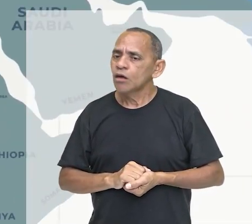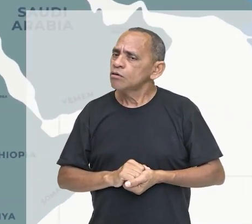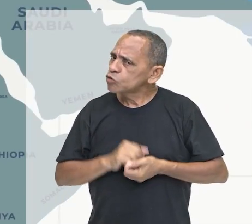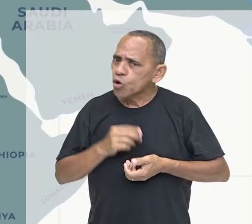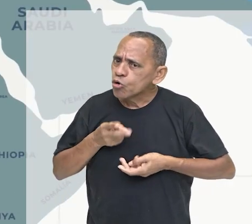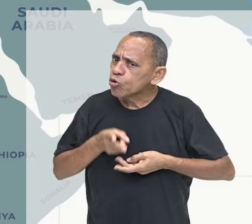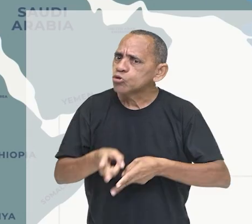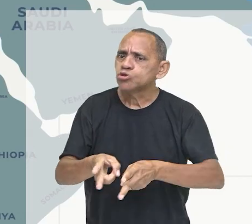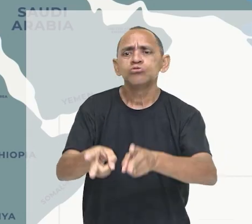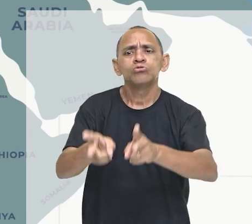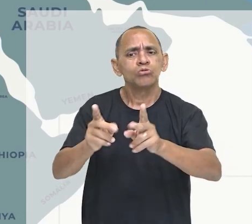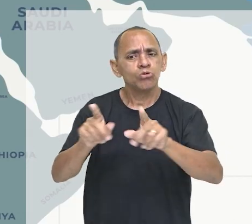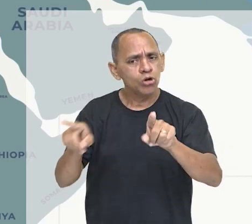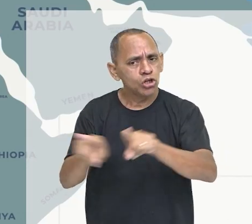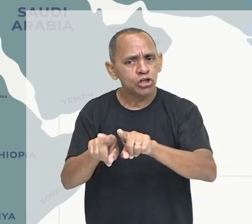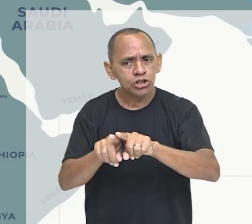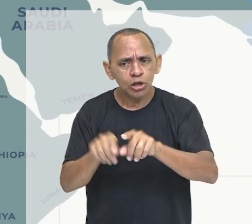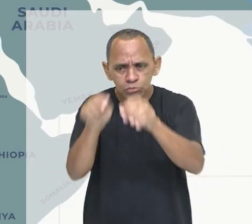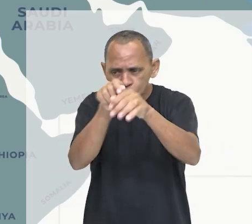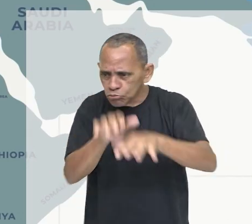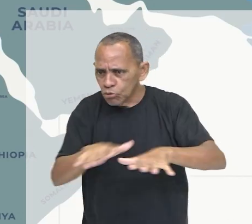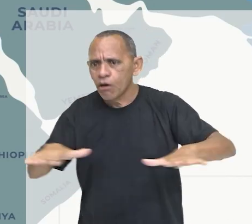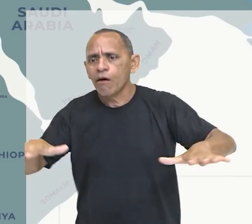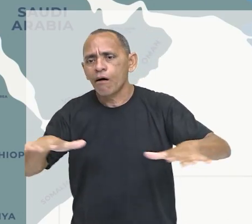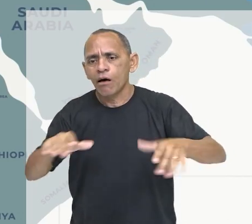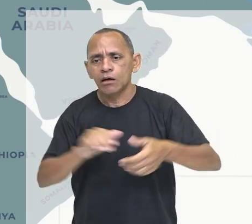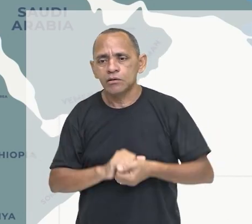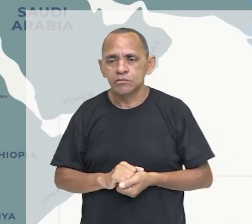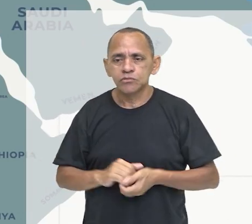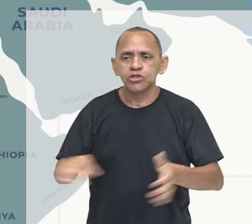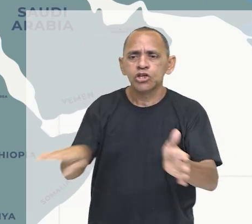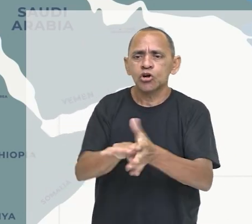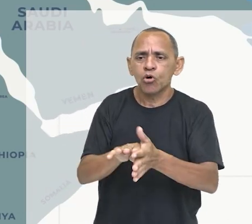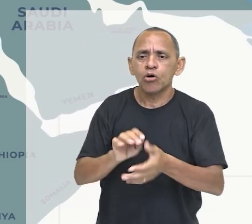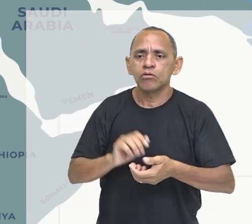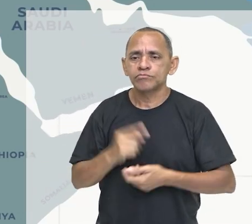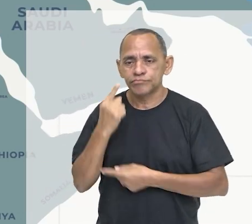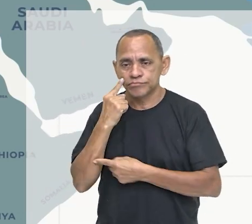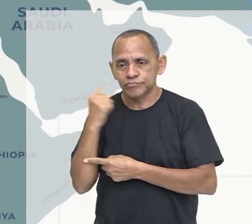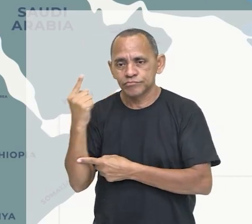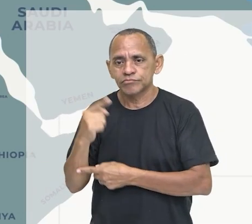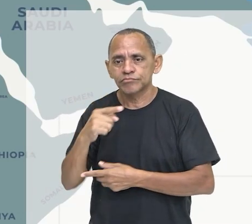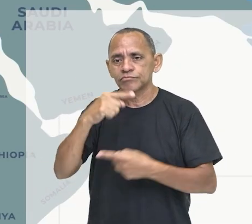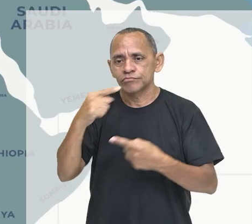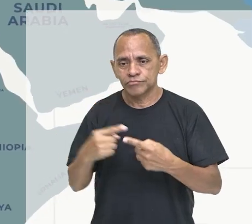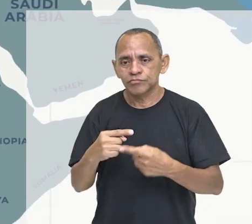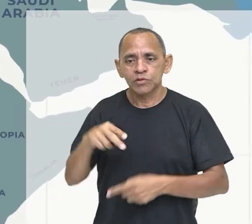espalhando, viu? Onde chegou mais? Nigéria, na Nigéria.